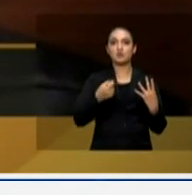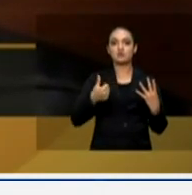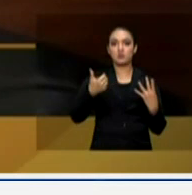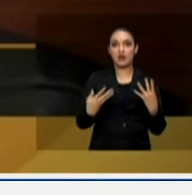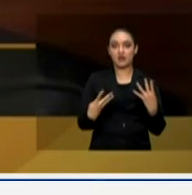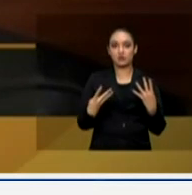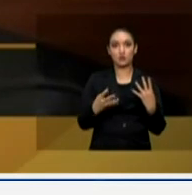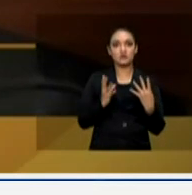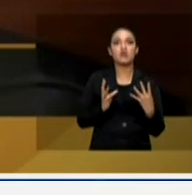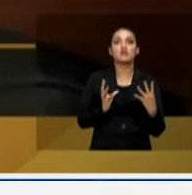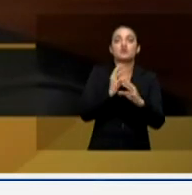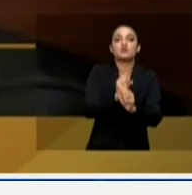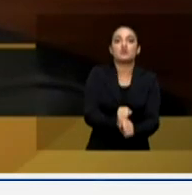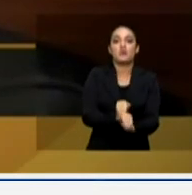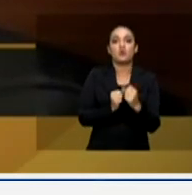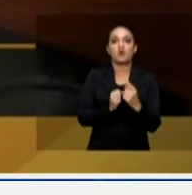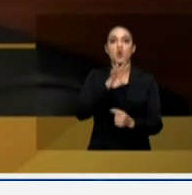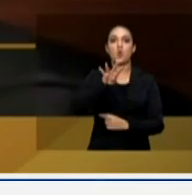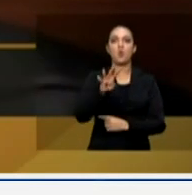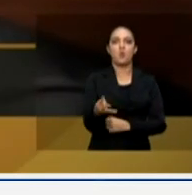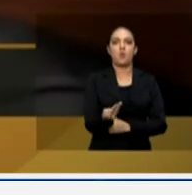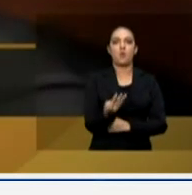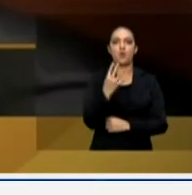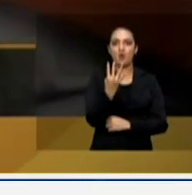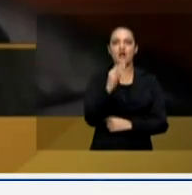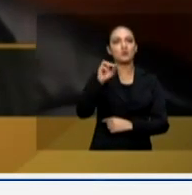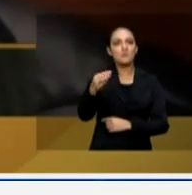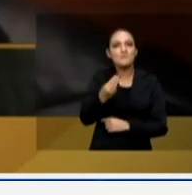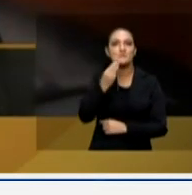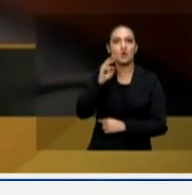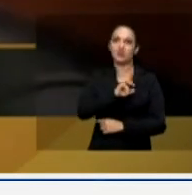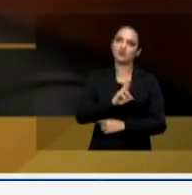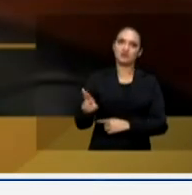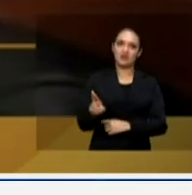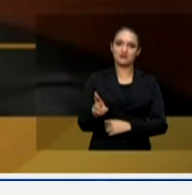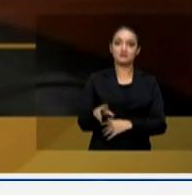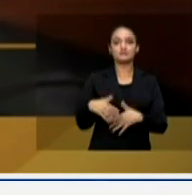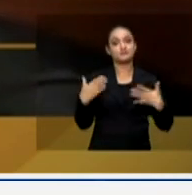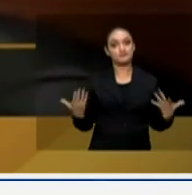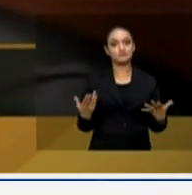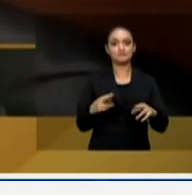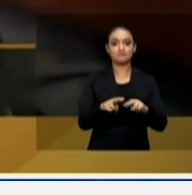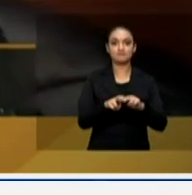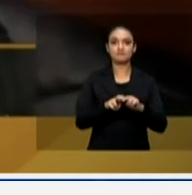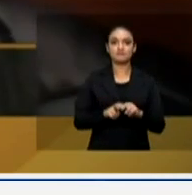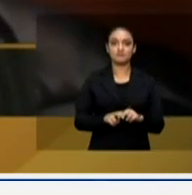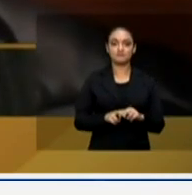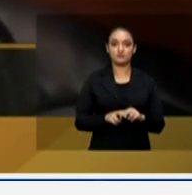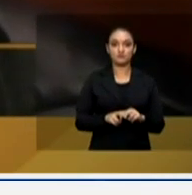de mérito será feita pelo juiz, que julgará os casos ao final. E aí, neste caso, Lula recupera